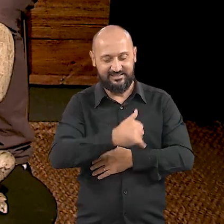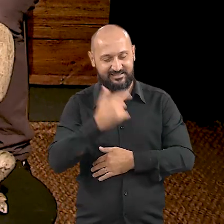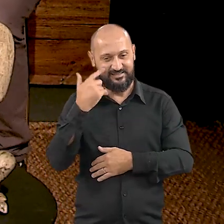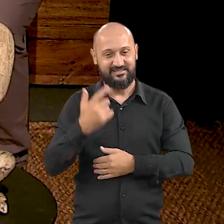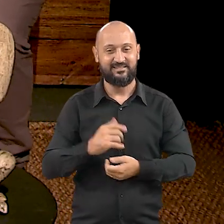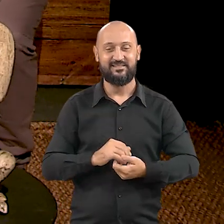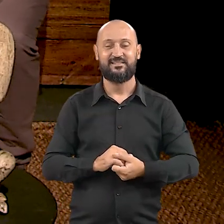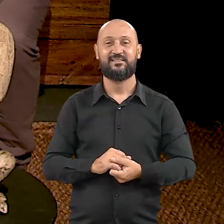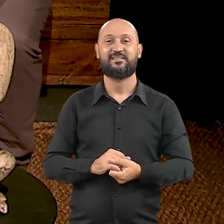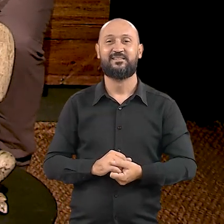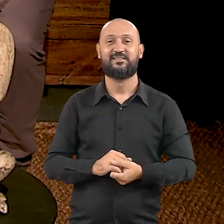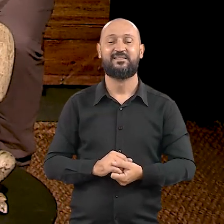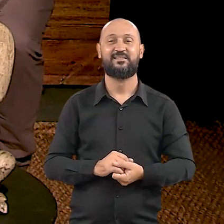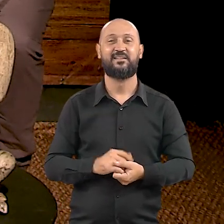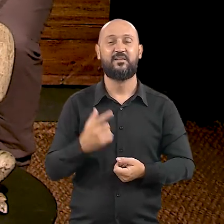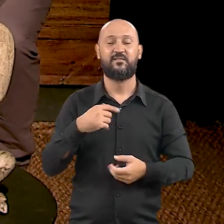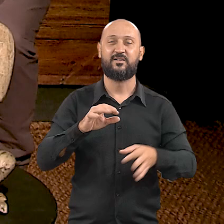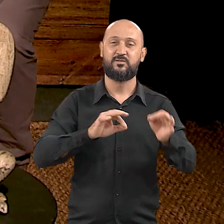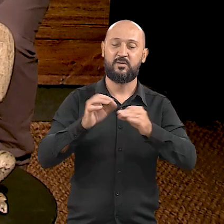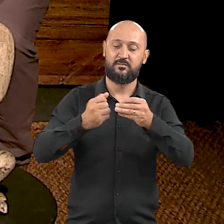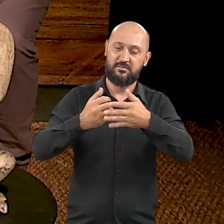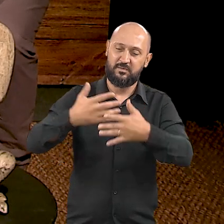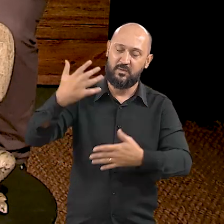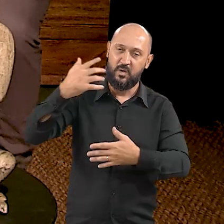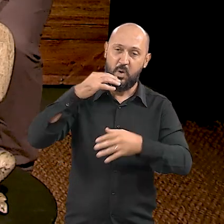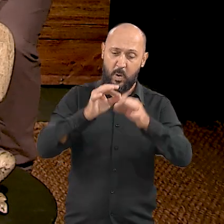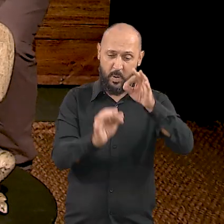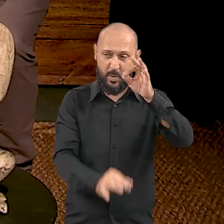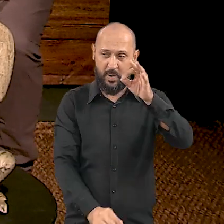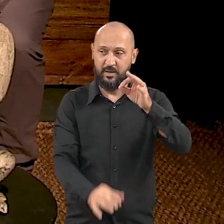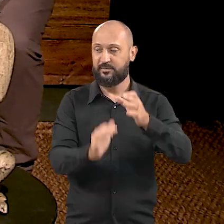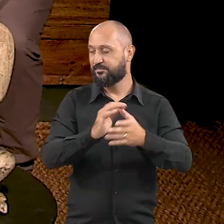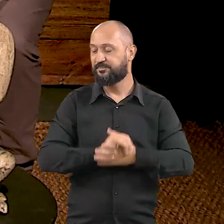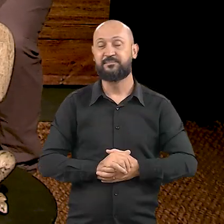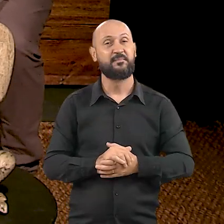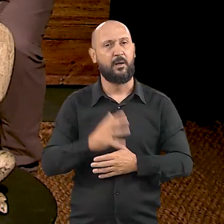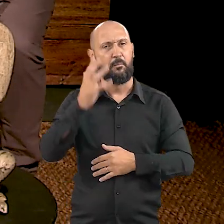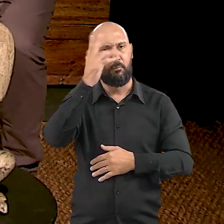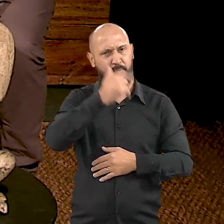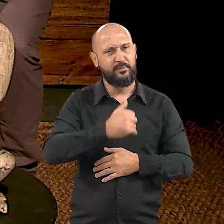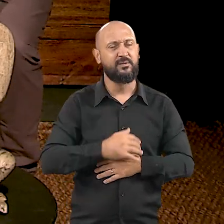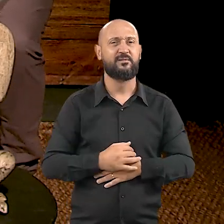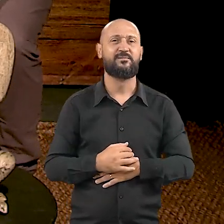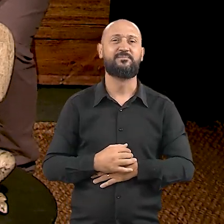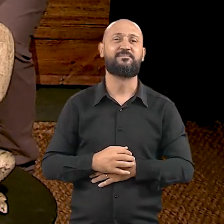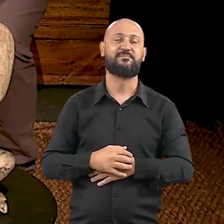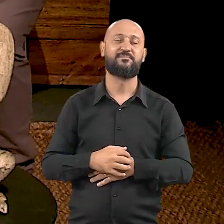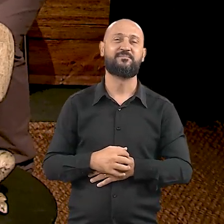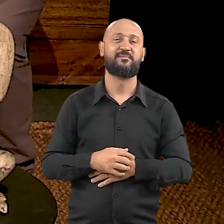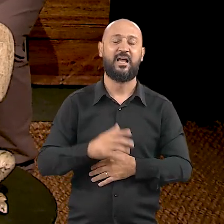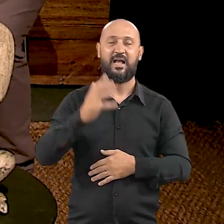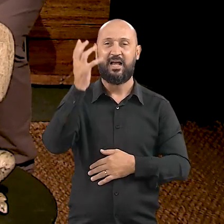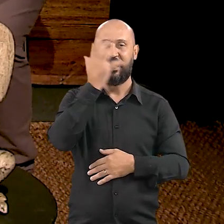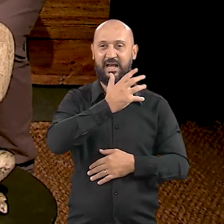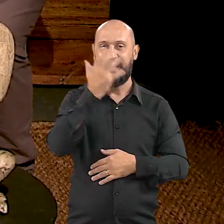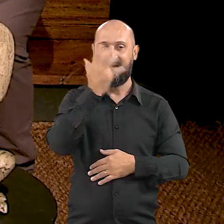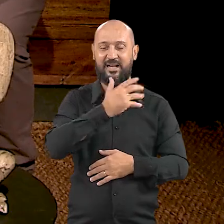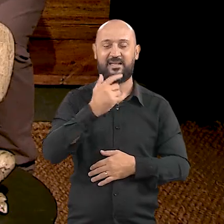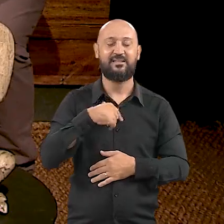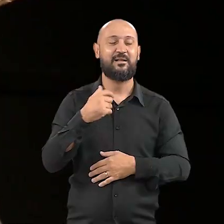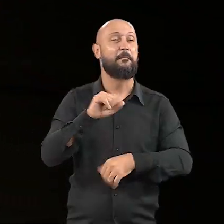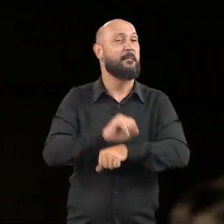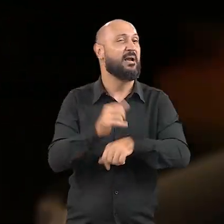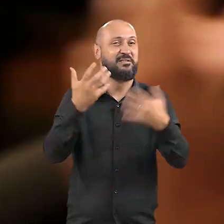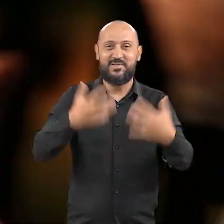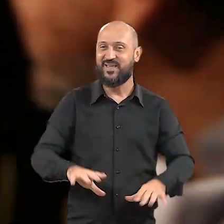também. Eu faço umas músicas muito compridas. Depois não... Mas é enfim, bonita demais. Coisa linda assim, você